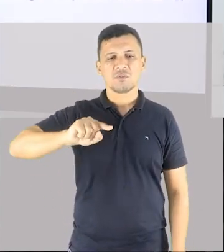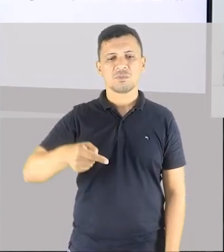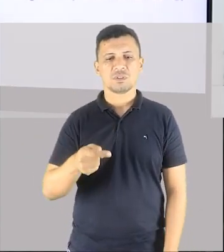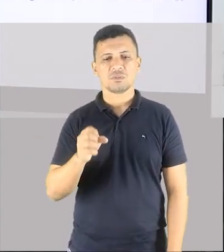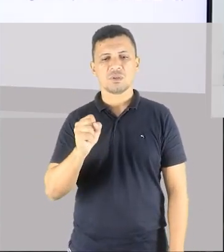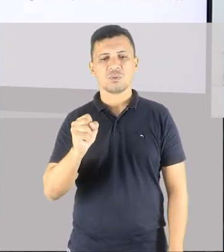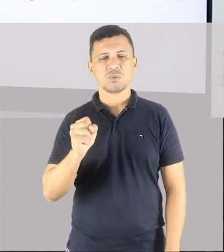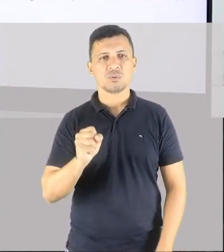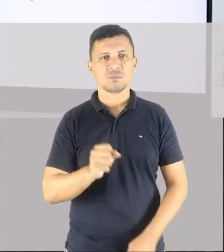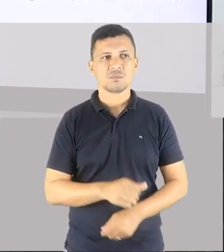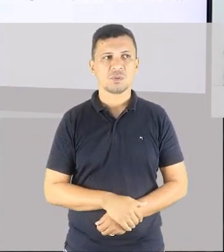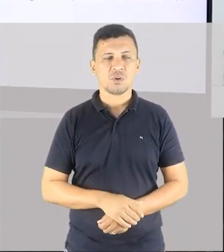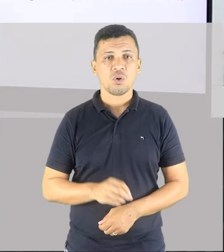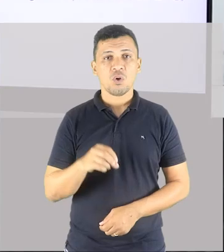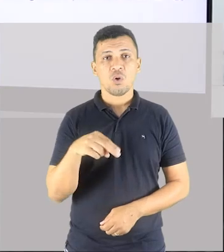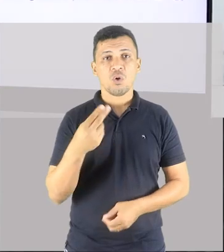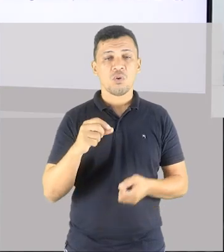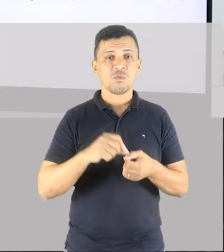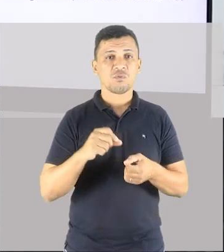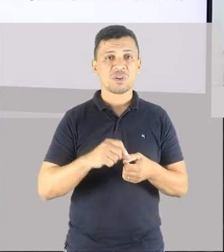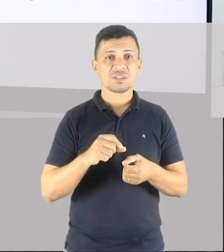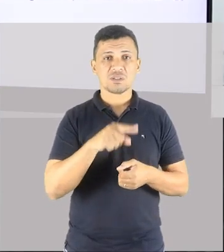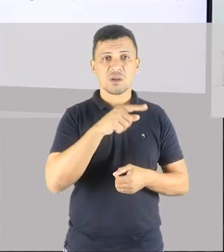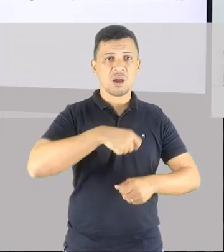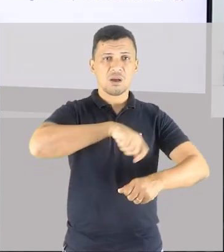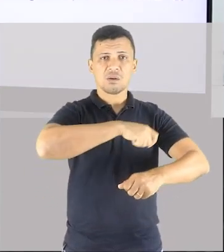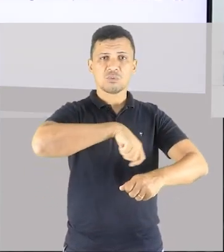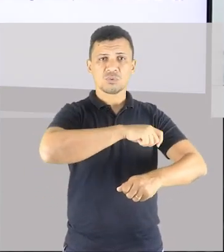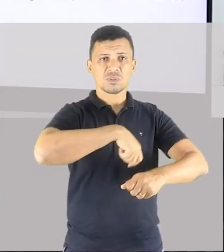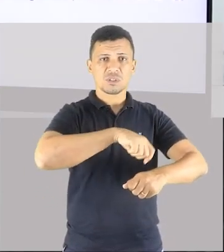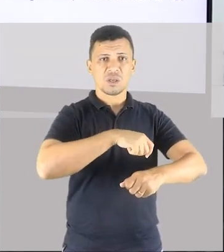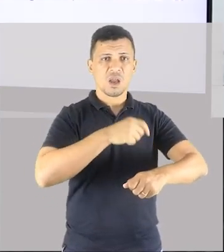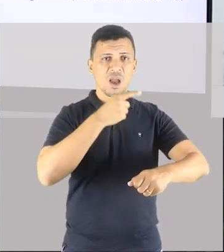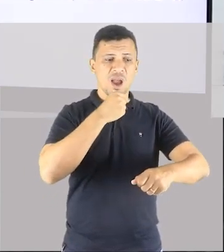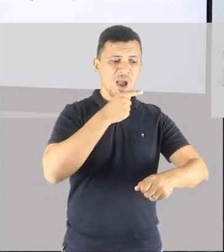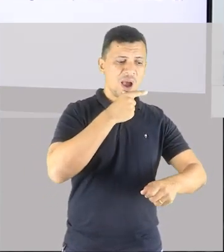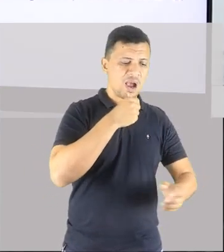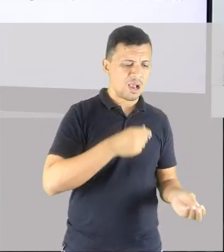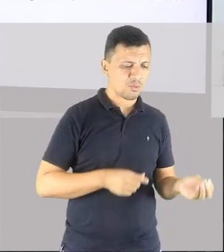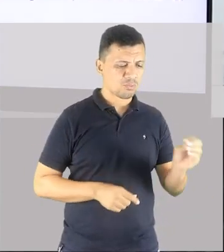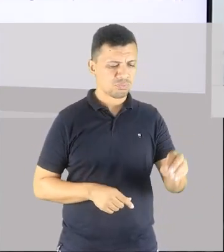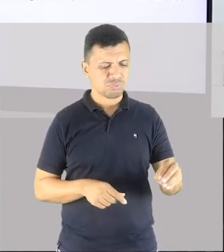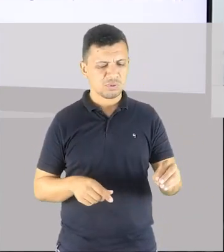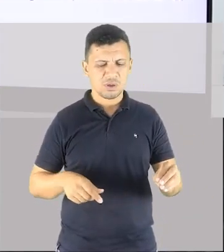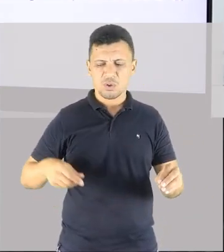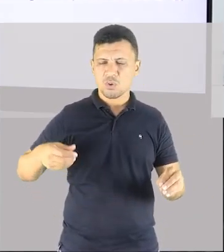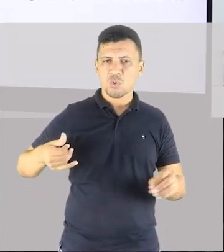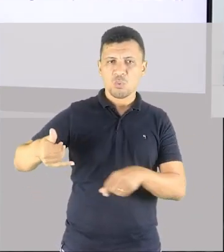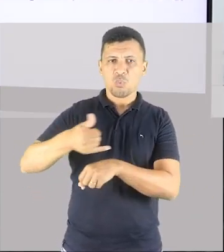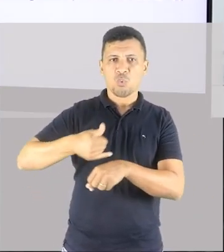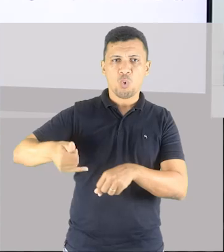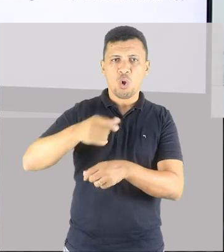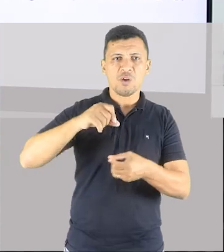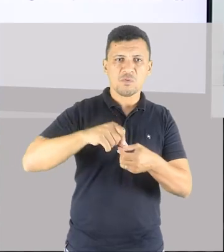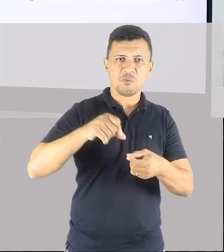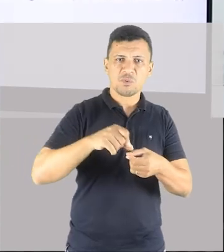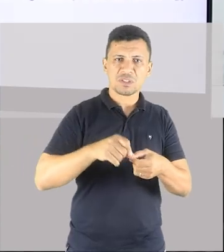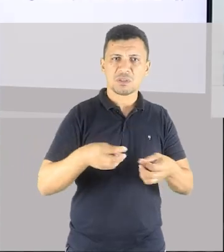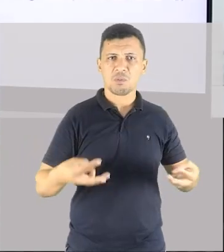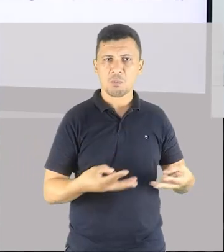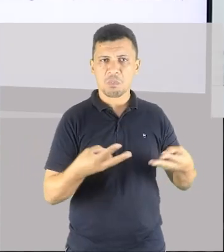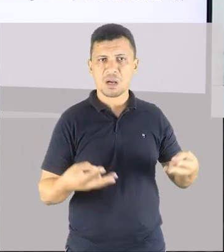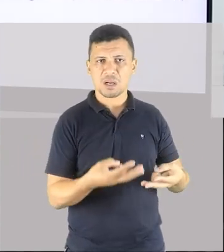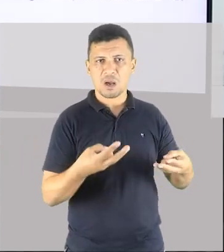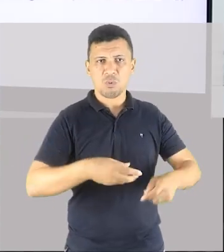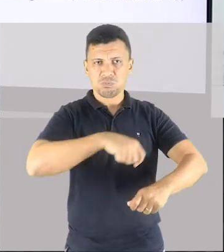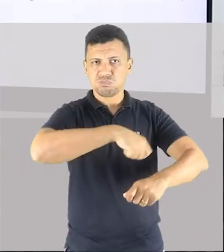0,8. Ou quando a gente está fazendo, ó, tá lá na cozinha, tem a água e a gente coloca um óleozinho na água para fazer um macarrão, por exemplo, cozinhar um